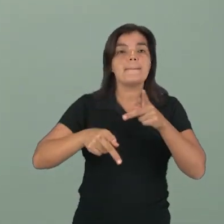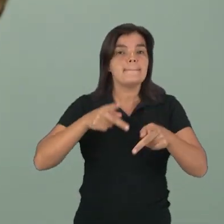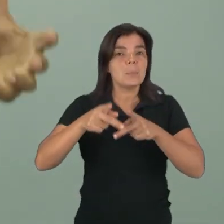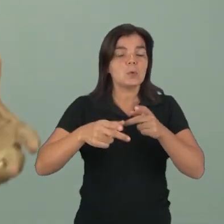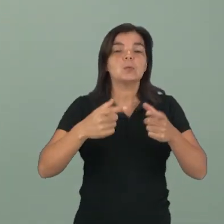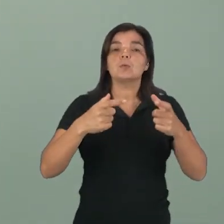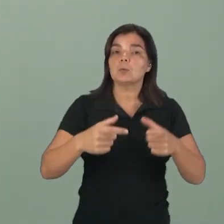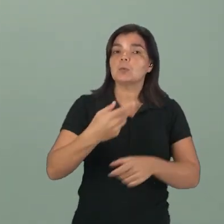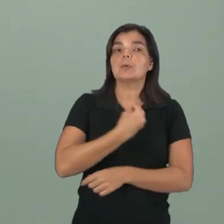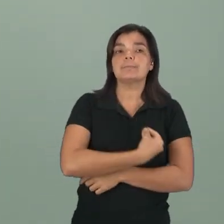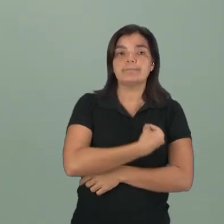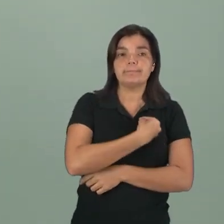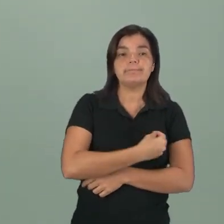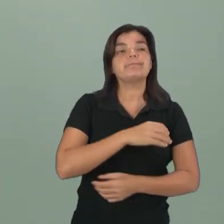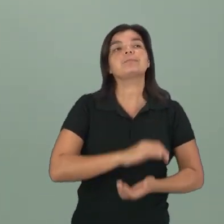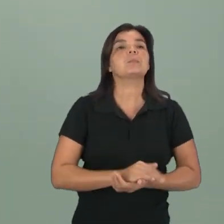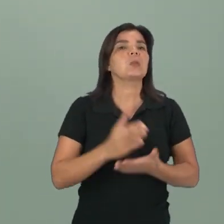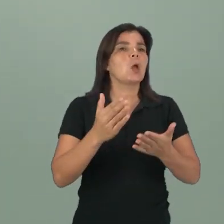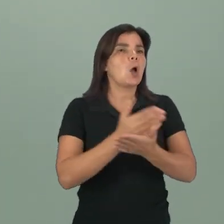estão residindo naquela área,